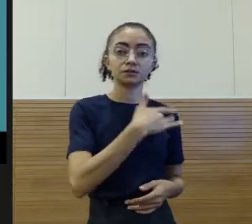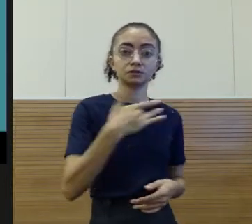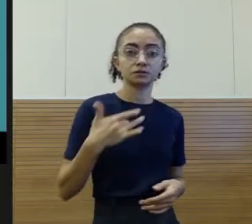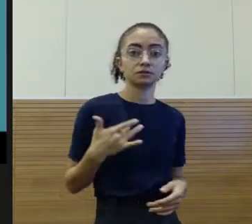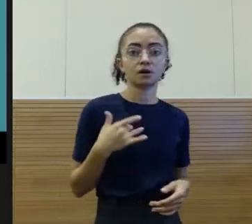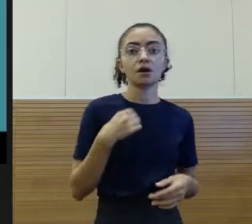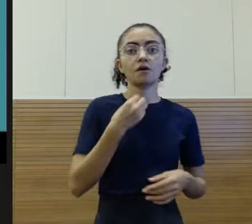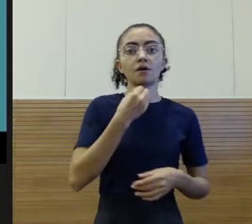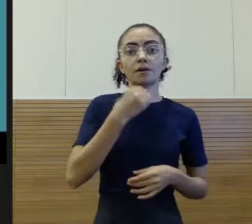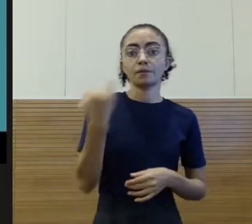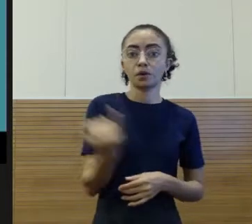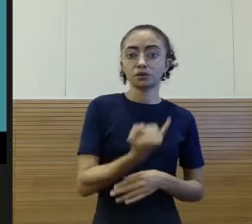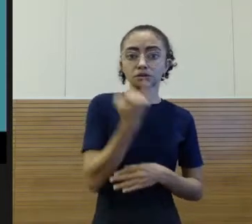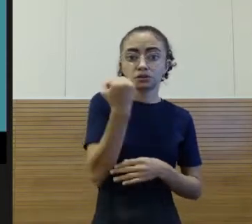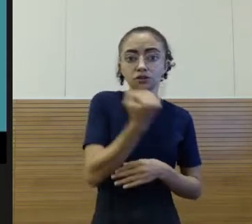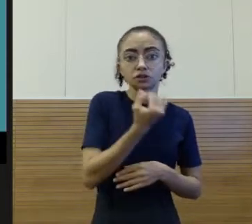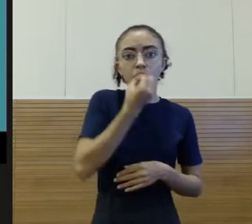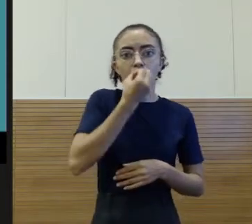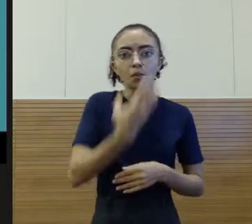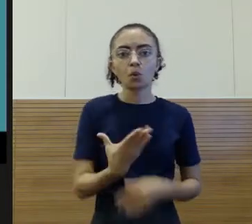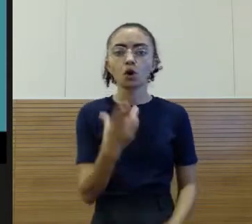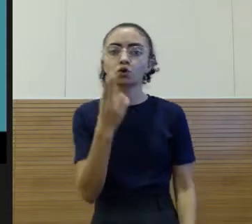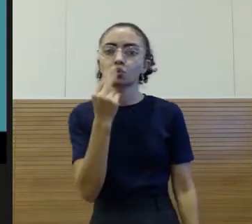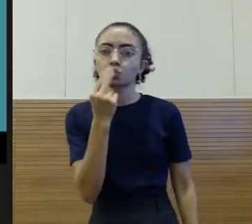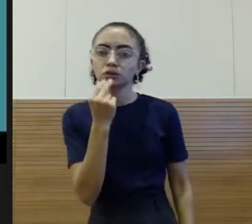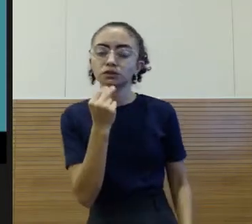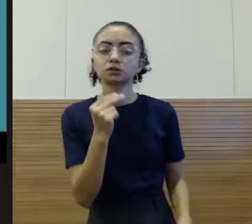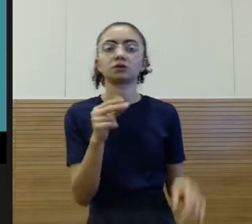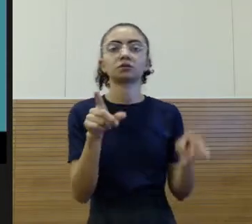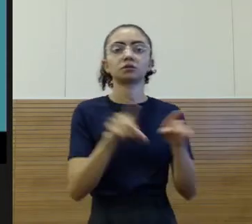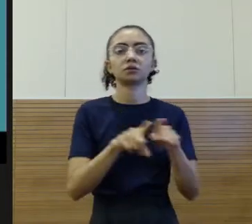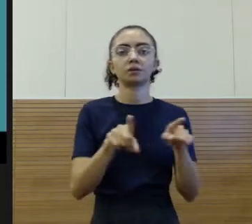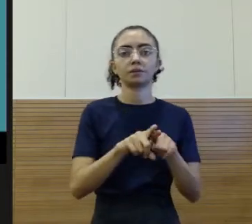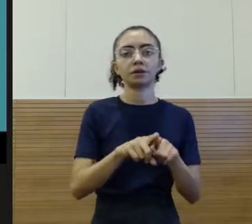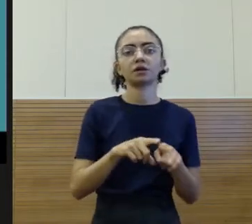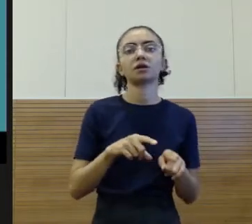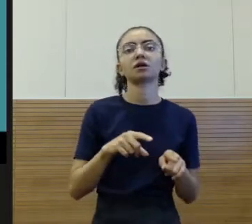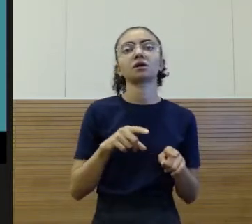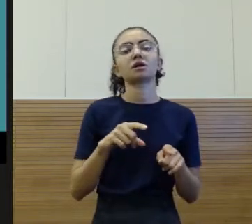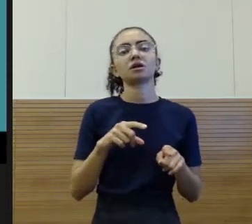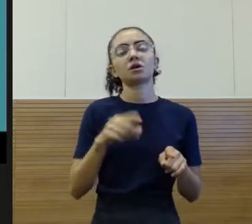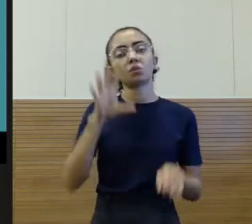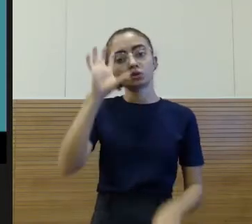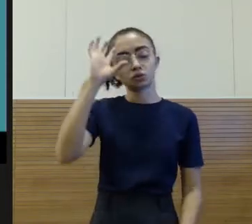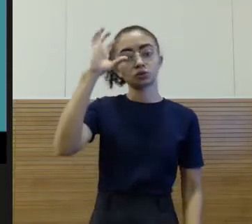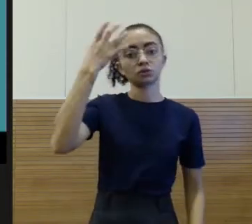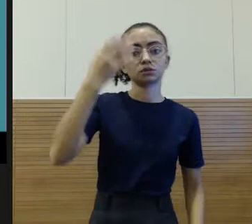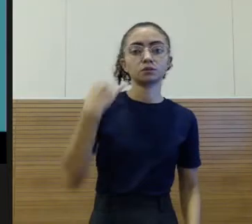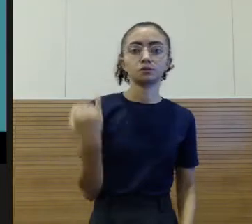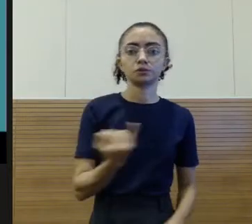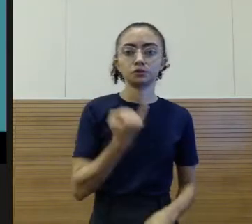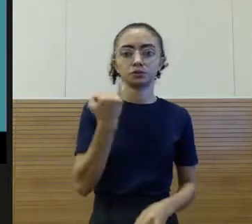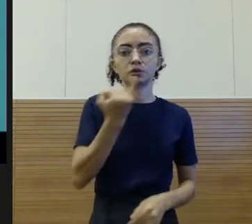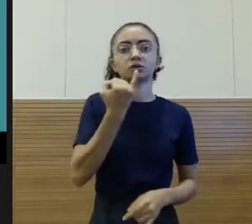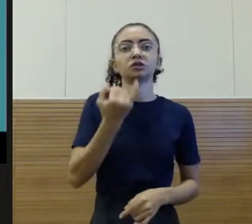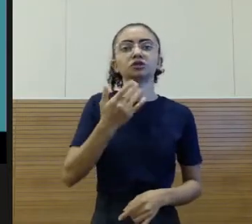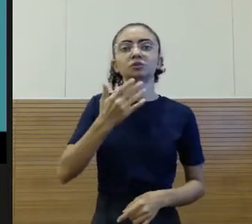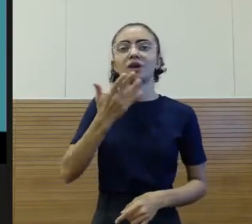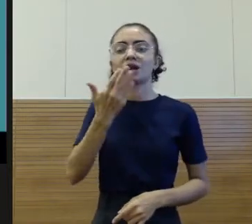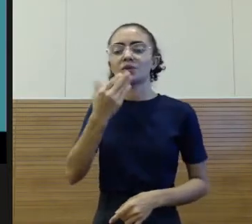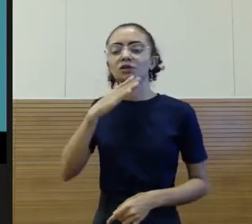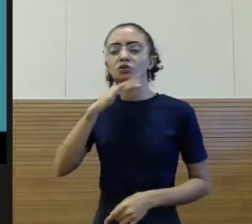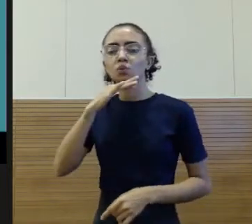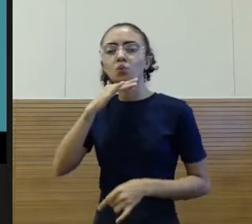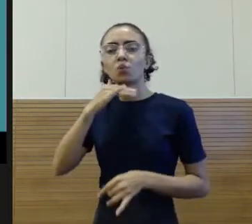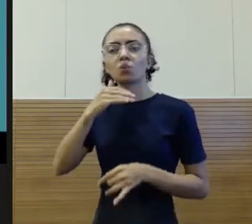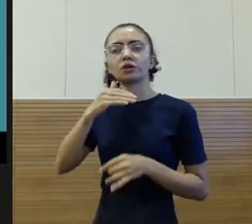para uma boa nutrição e, portanto, uma solução fundamental para abordar todas as formas de má nutrição. Mas o que